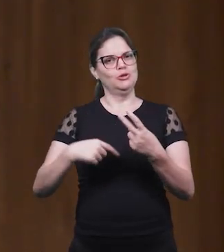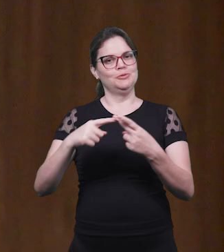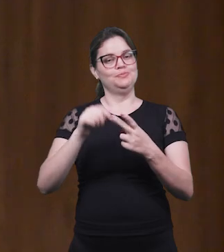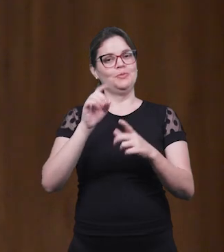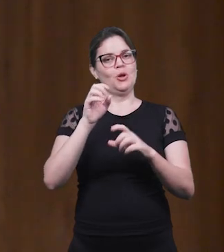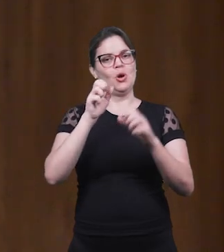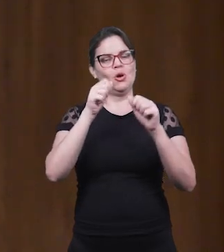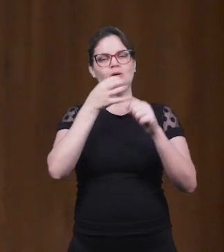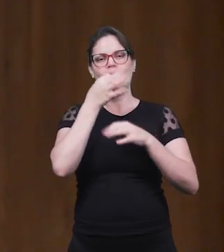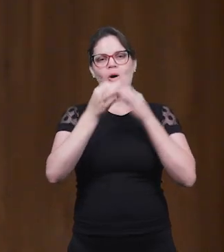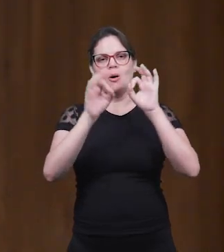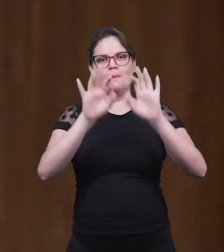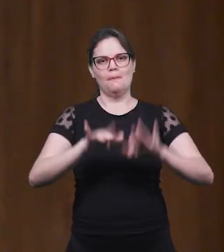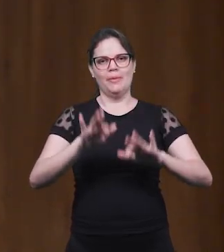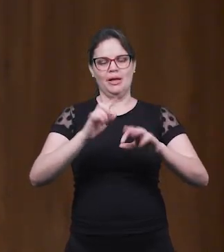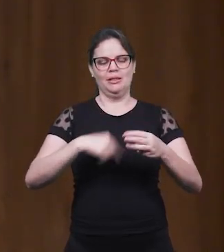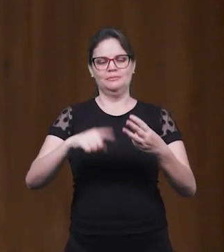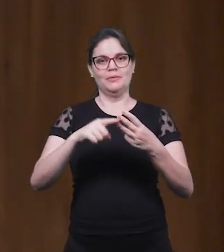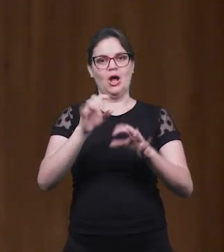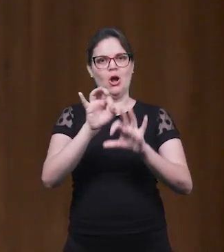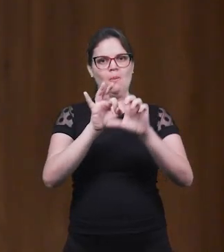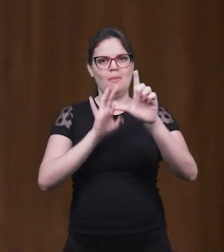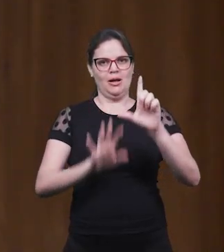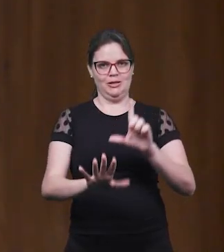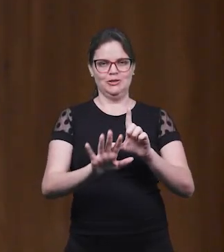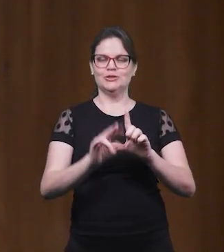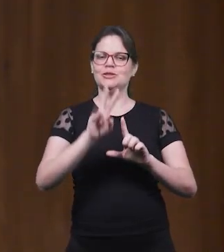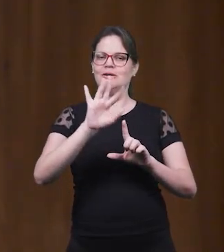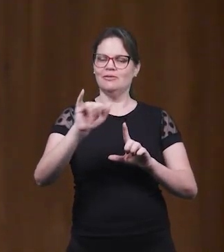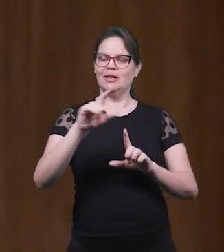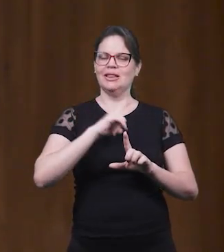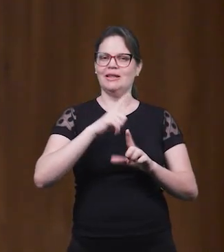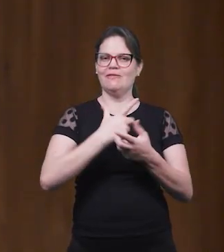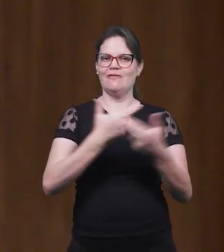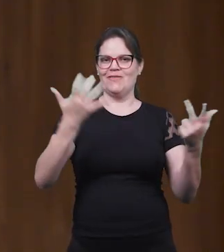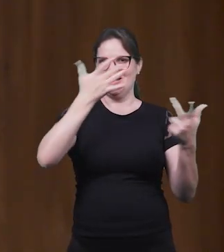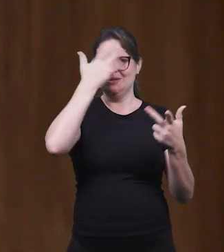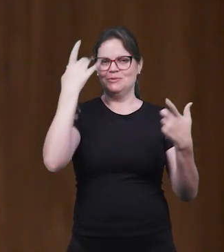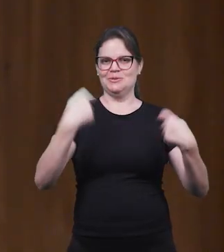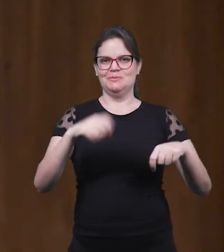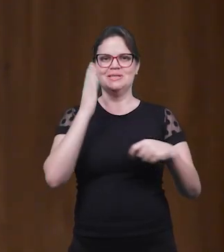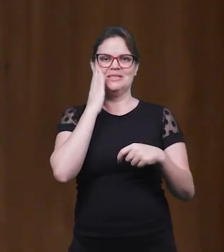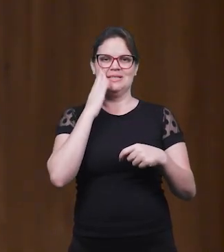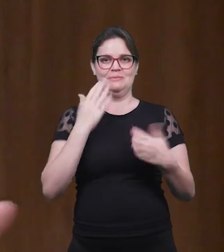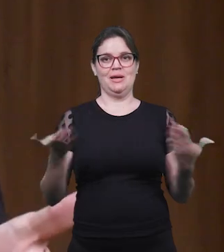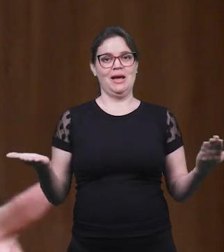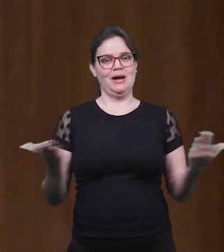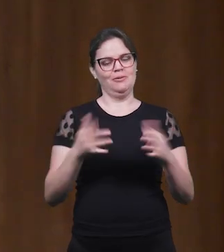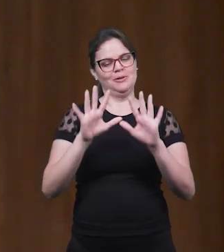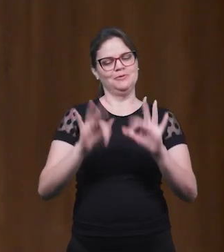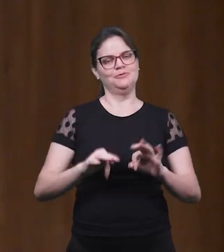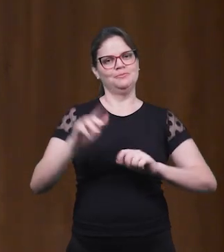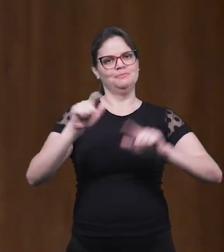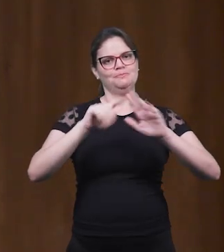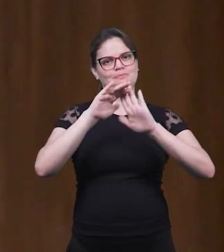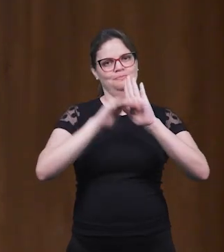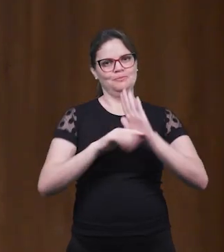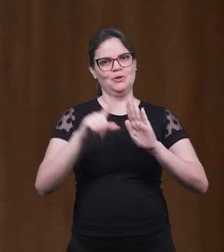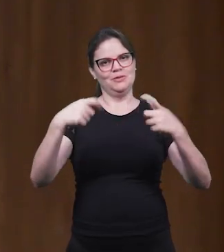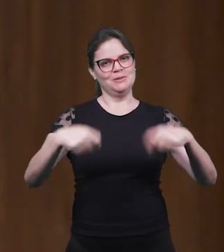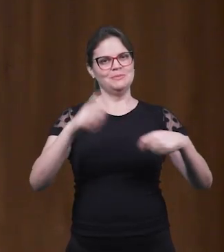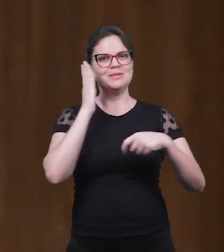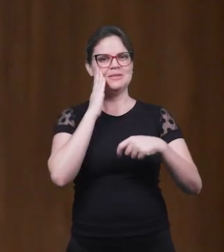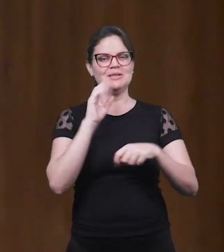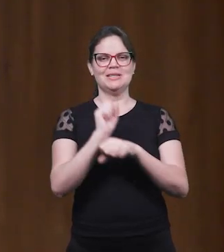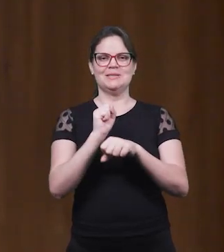Curta, comente e compartilhe, porque tem muita gente que precisa saber. Chegamos ao final de mais um programa